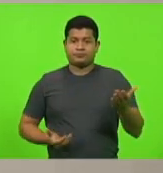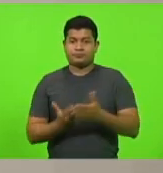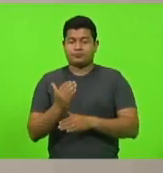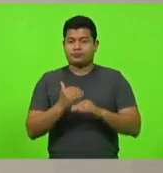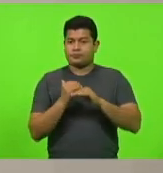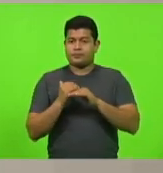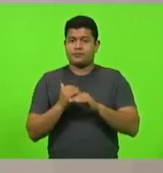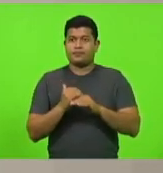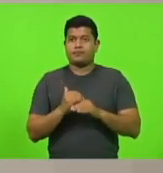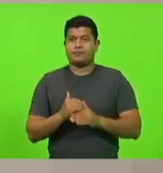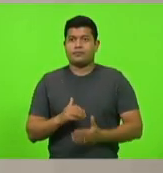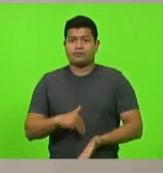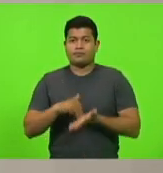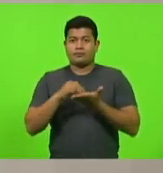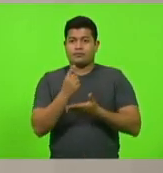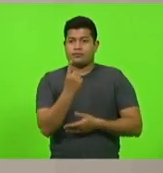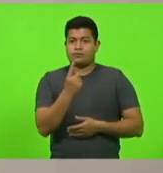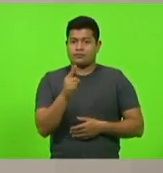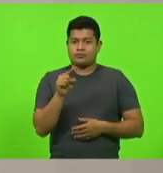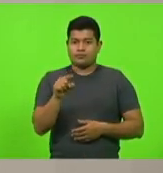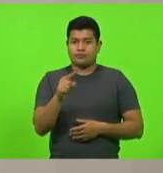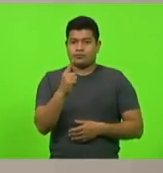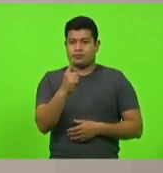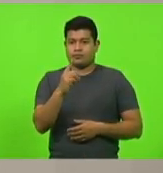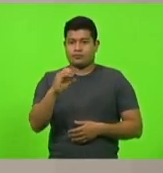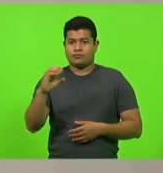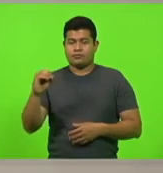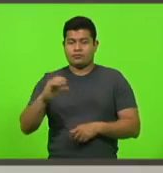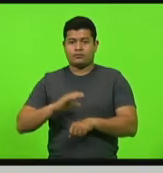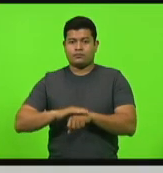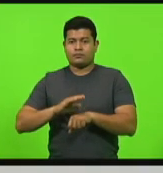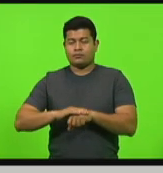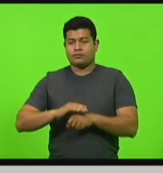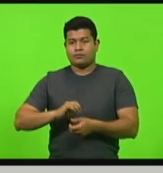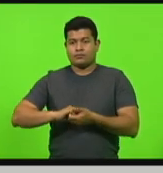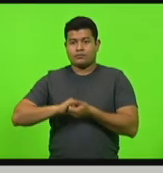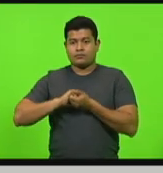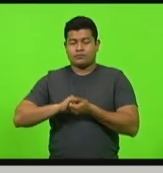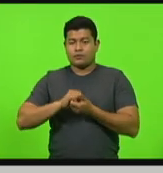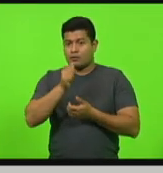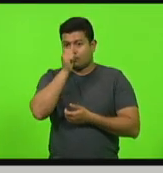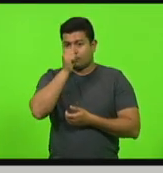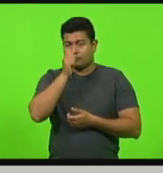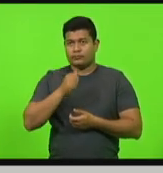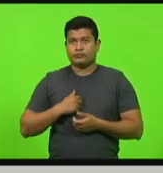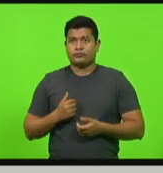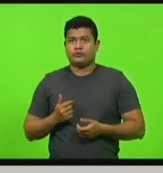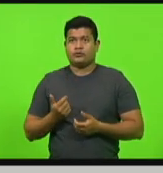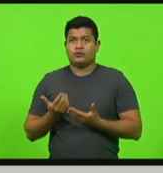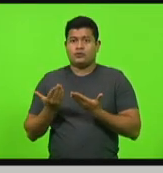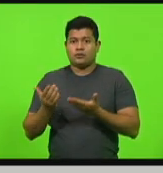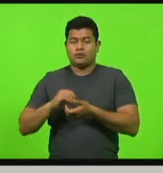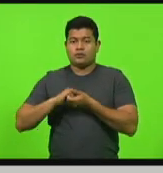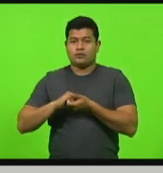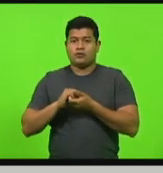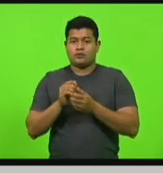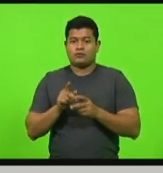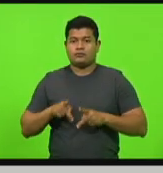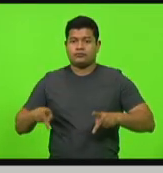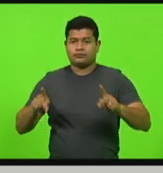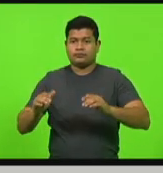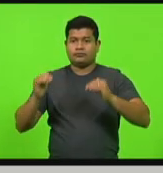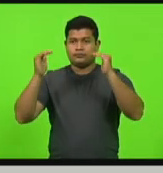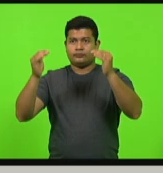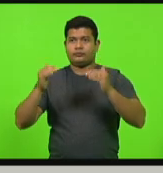unanimidade. Moção 1100, autor deputado João Amin, cumprimentando o desembargador João Henrique Blasi por ter sido eleito presidente do Tribunal de Justiça de Santa Catarina.